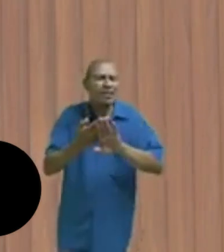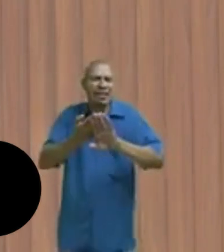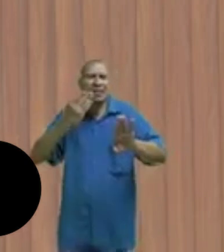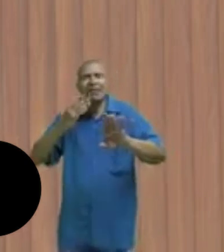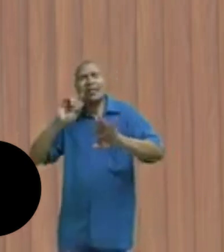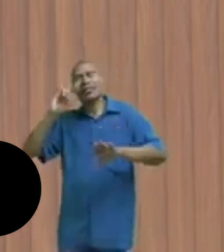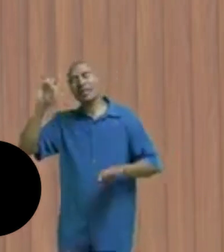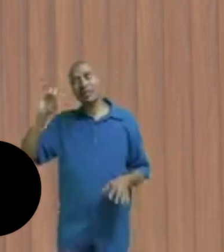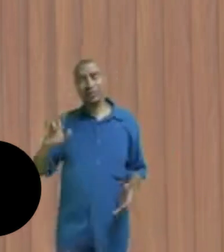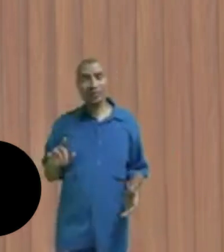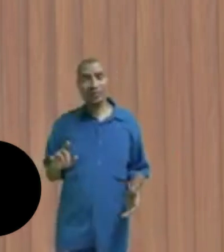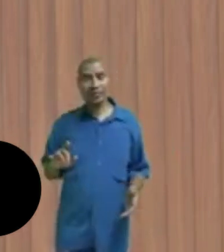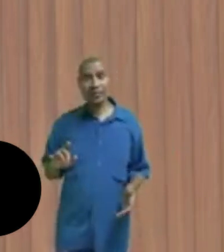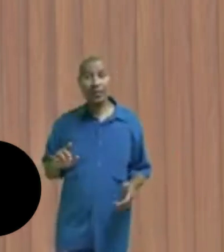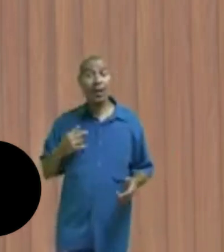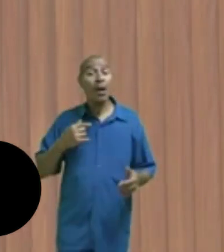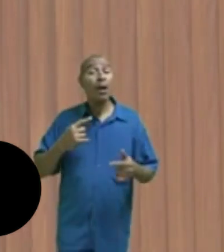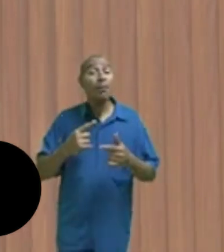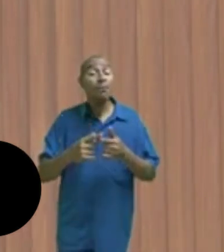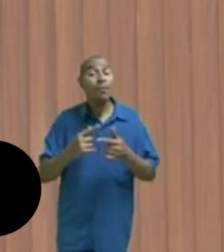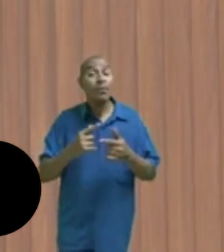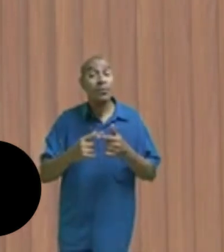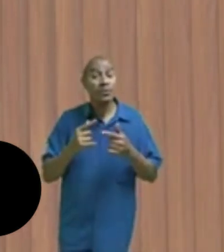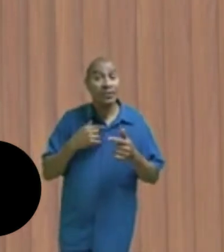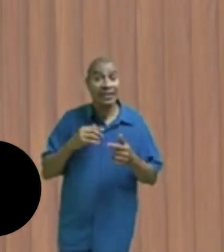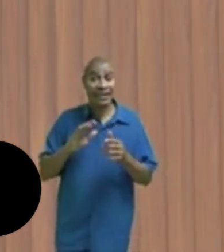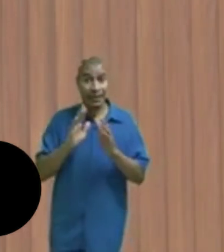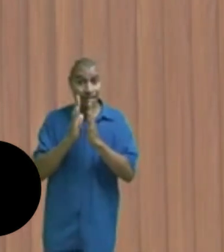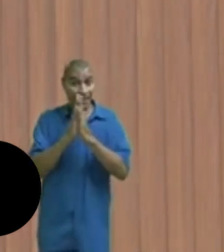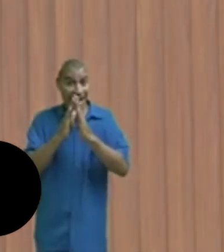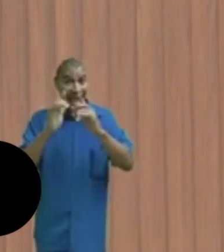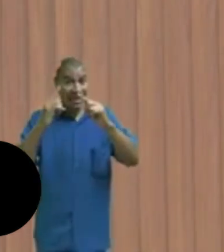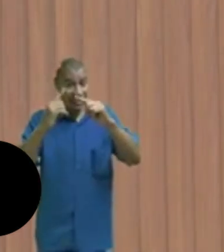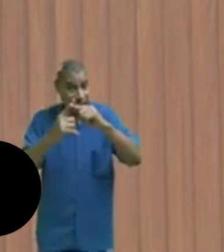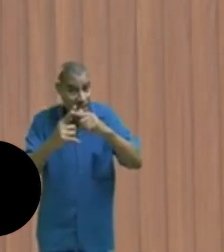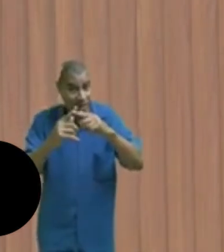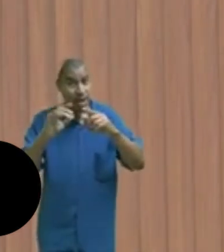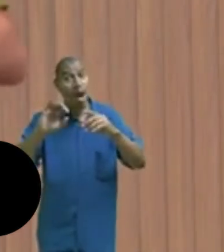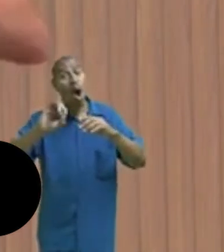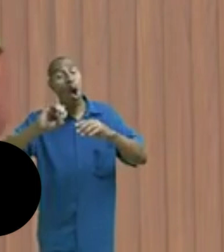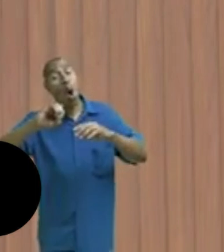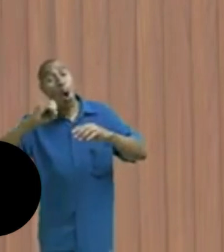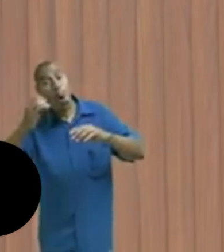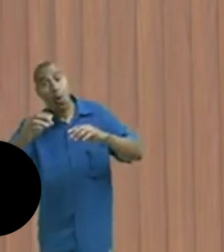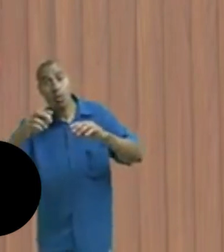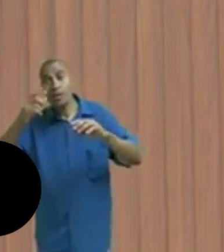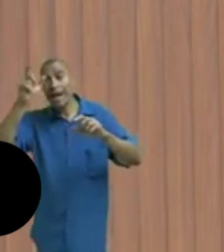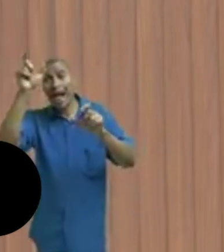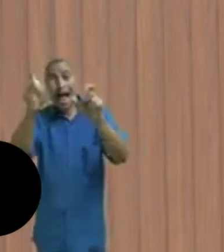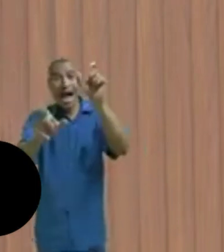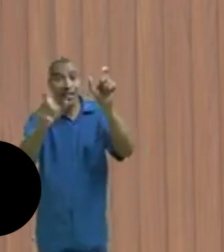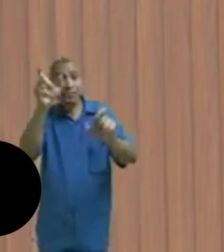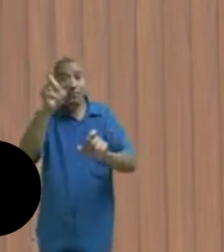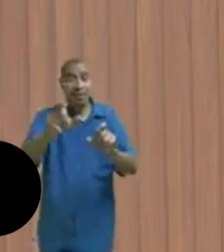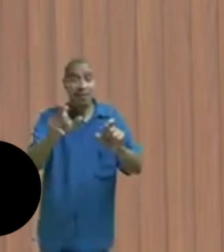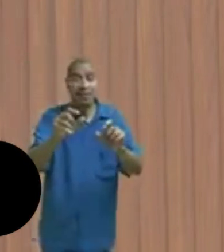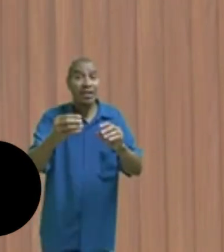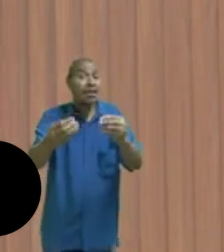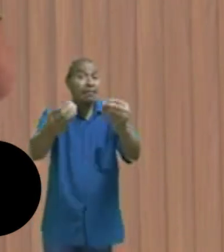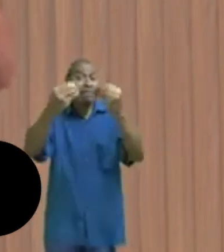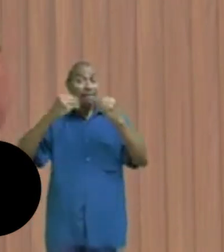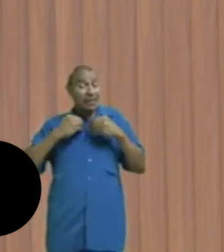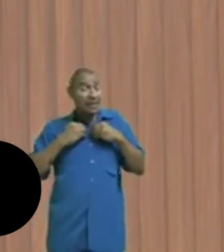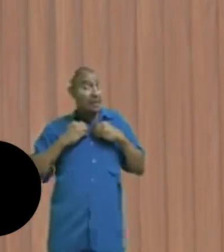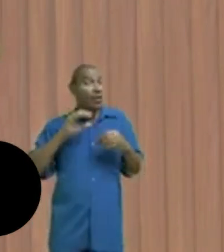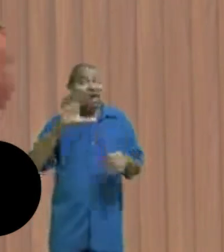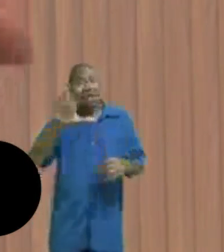Deus, porque não é a igreja, nem as comunidades que validam o novo nascimento. É